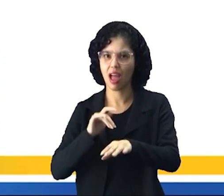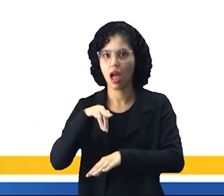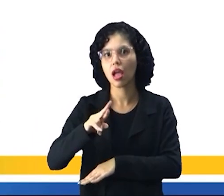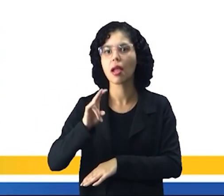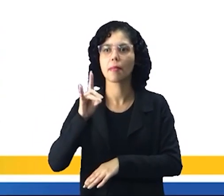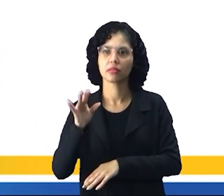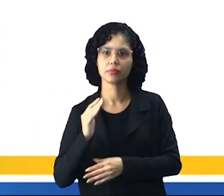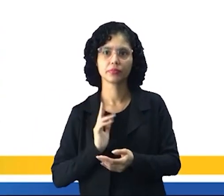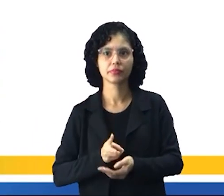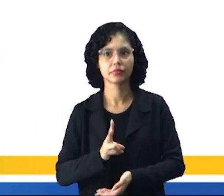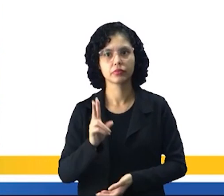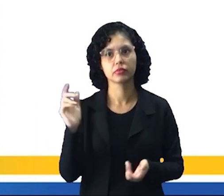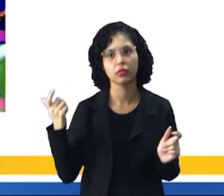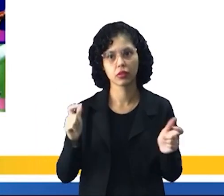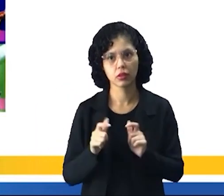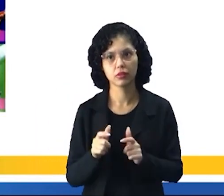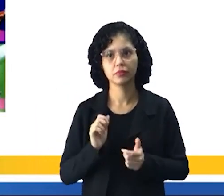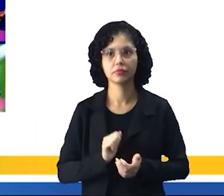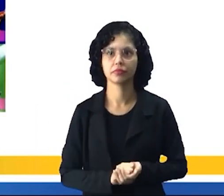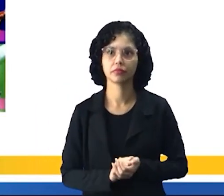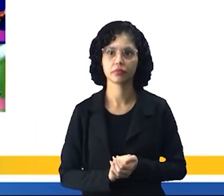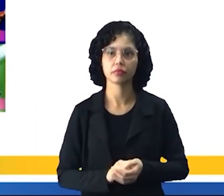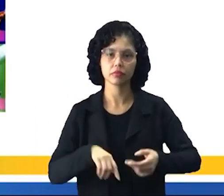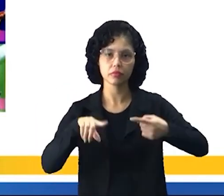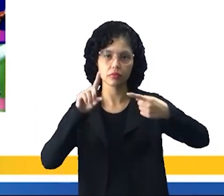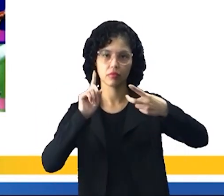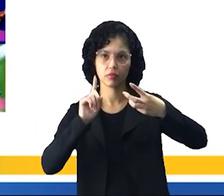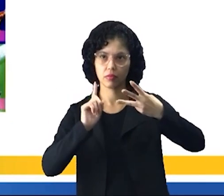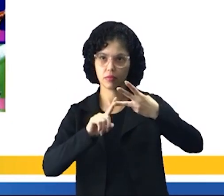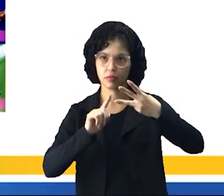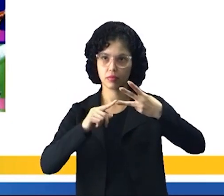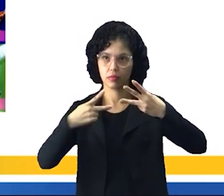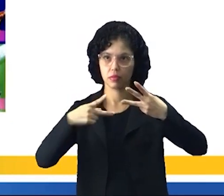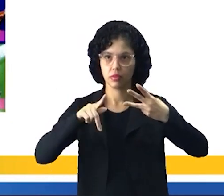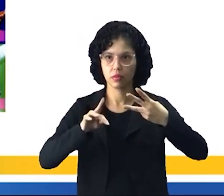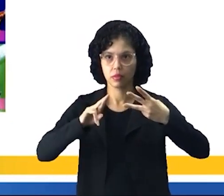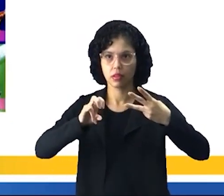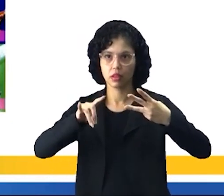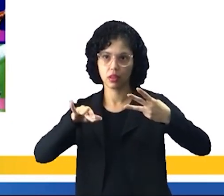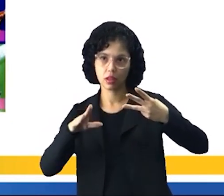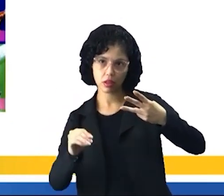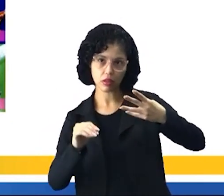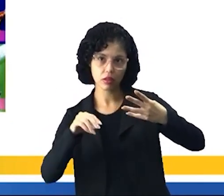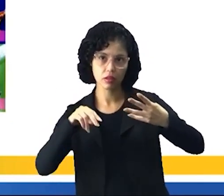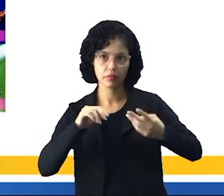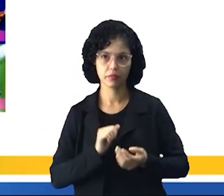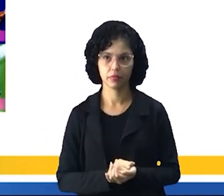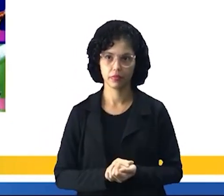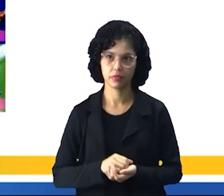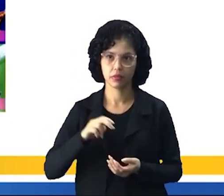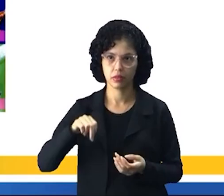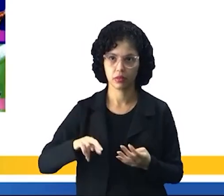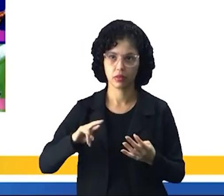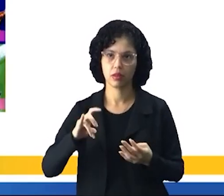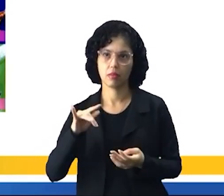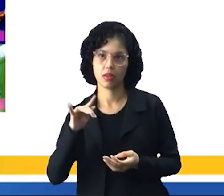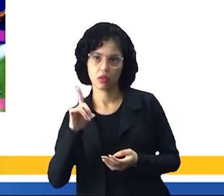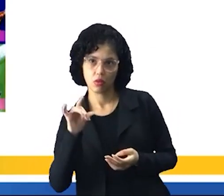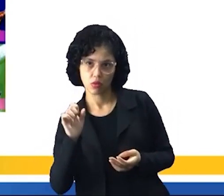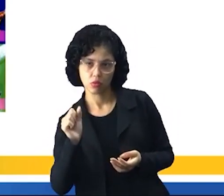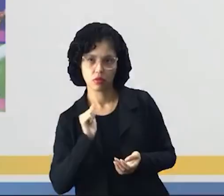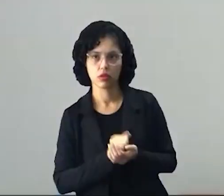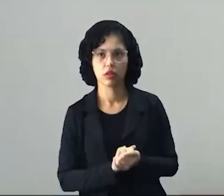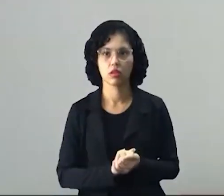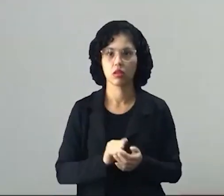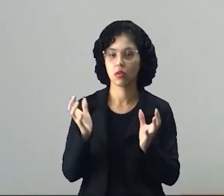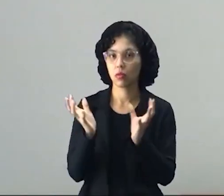aí, pensando dos menos evoluídos para os mais evoluídos, nós vamos ter os platelmintes, os nematóides,